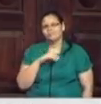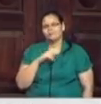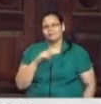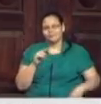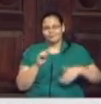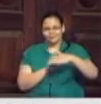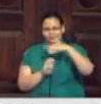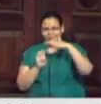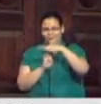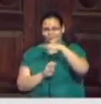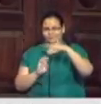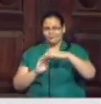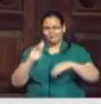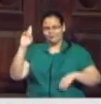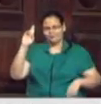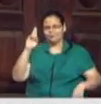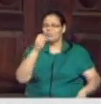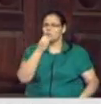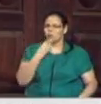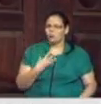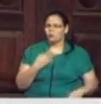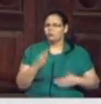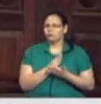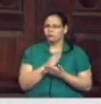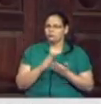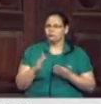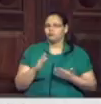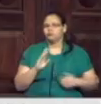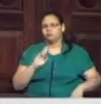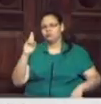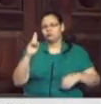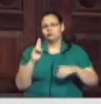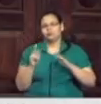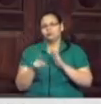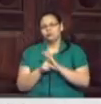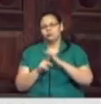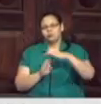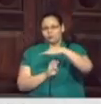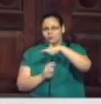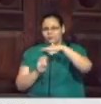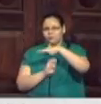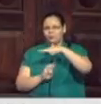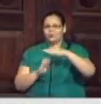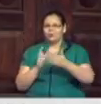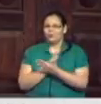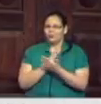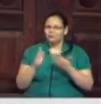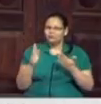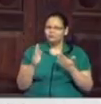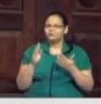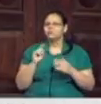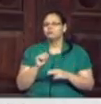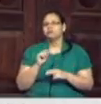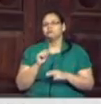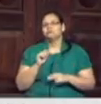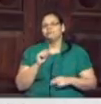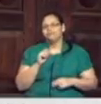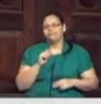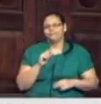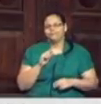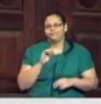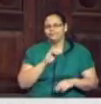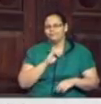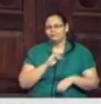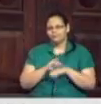porque tem exceções, tem bons empresários, mas mau empresário que sonega e tem incentivo